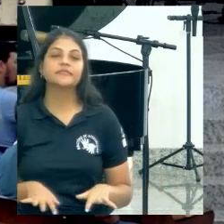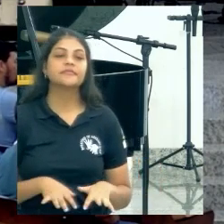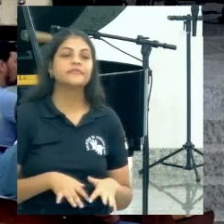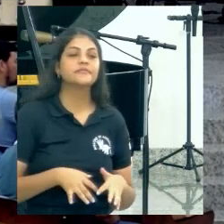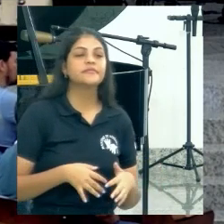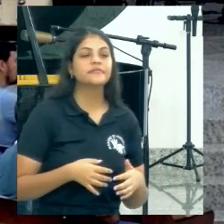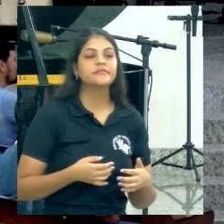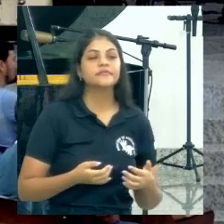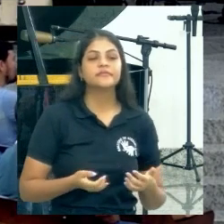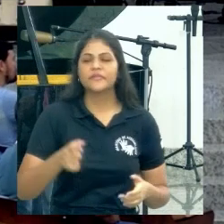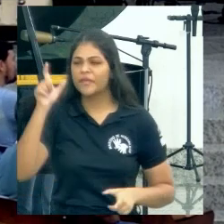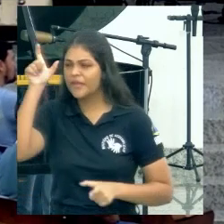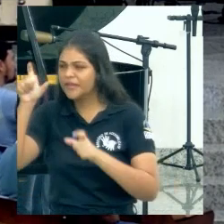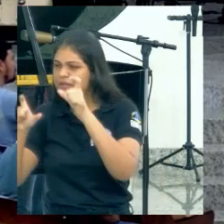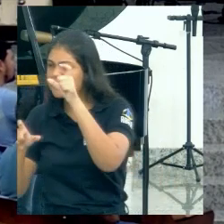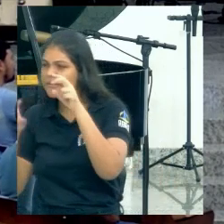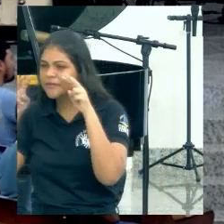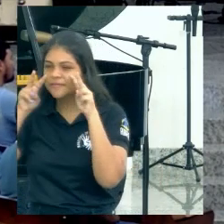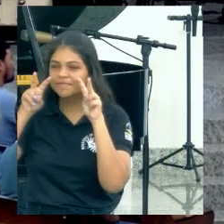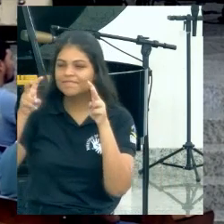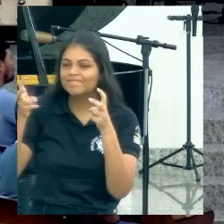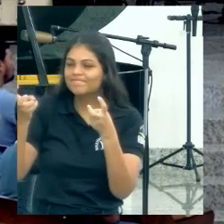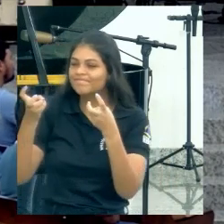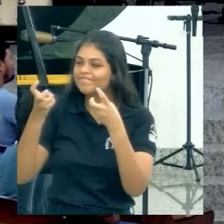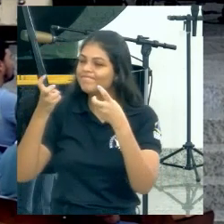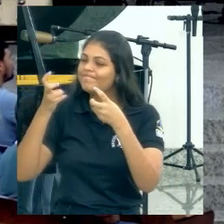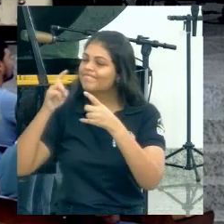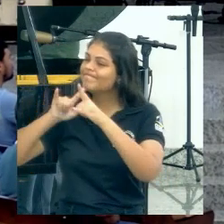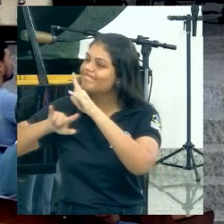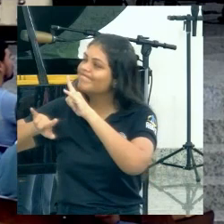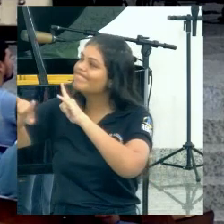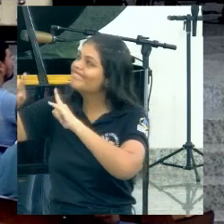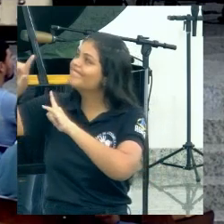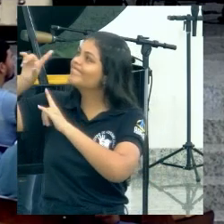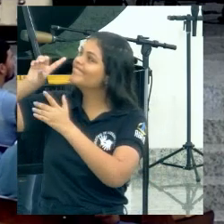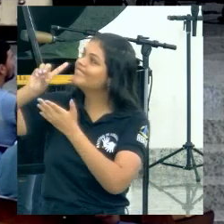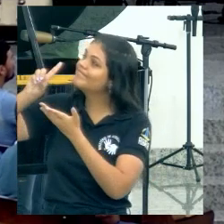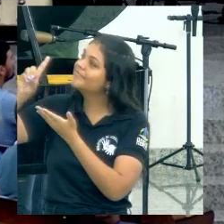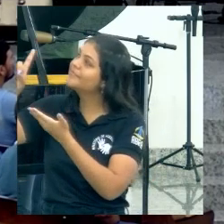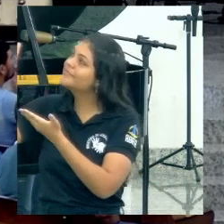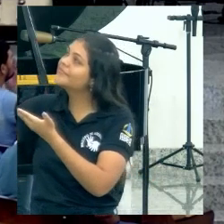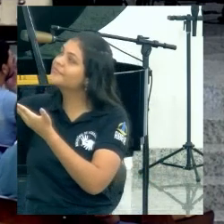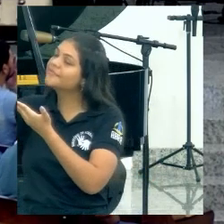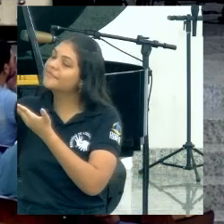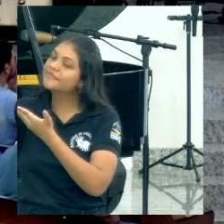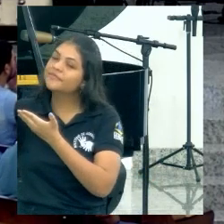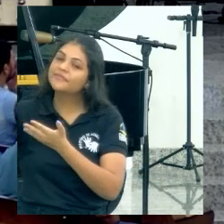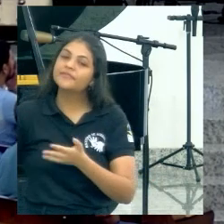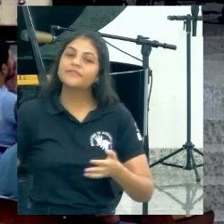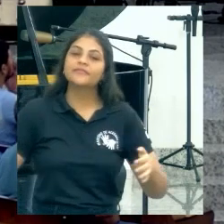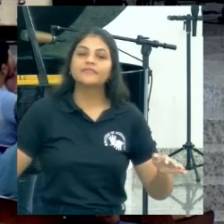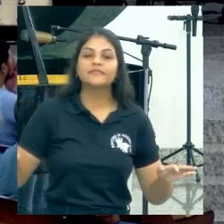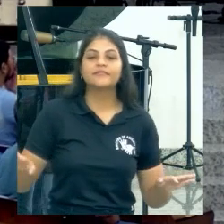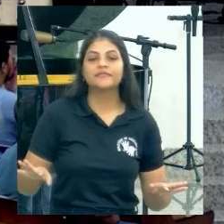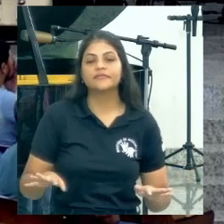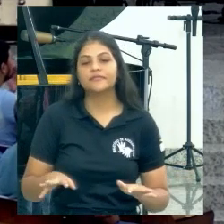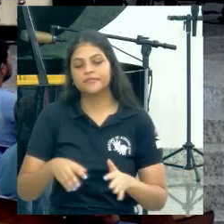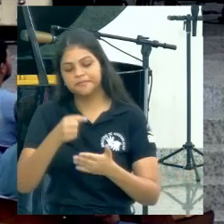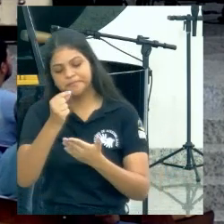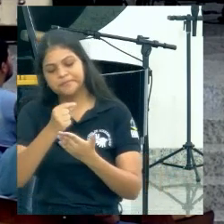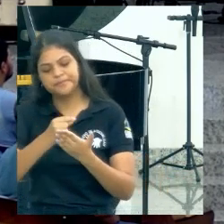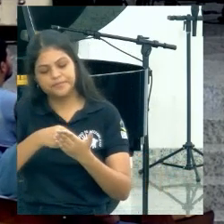que os homens leiam e se apaixonem por ti. Escreve